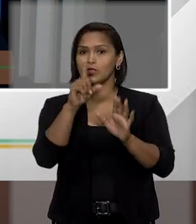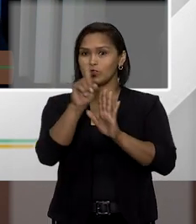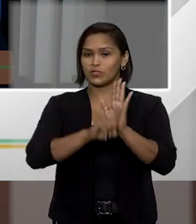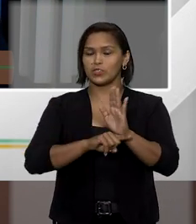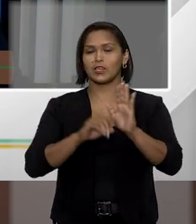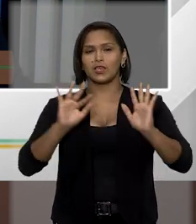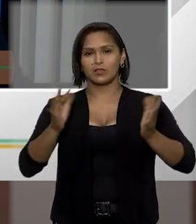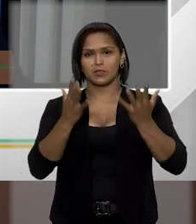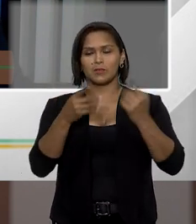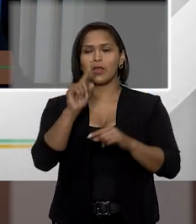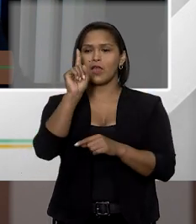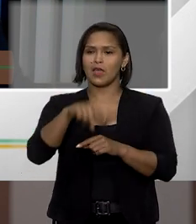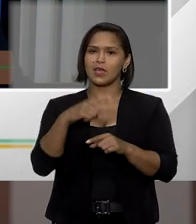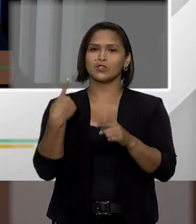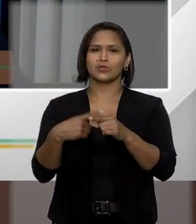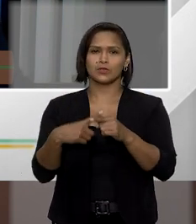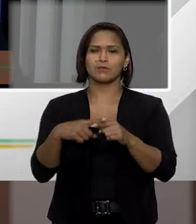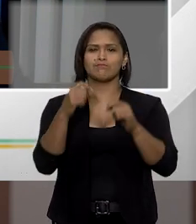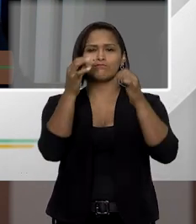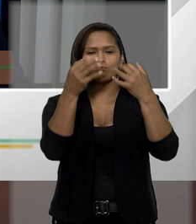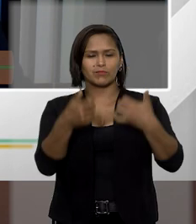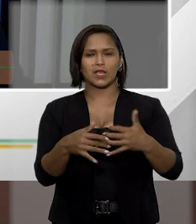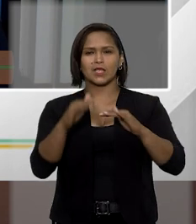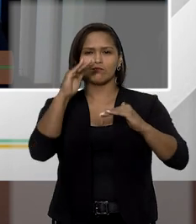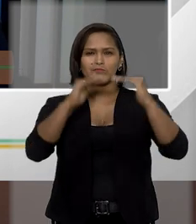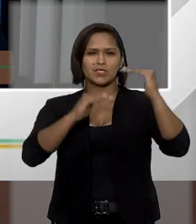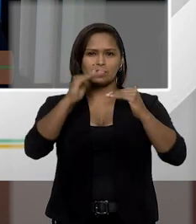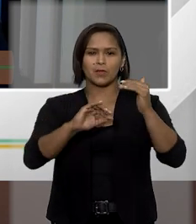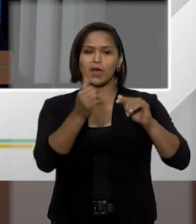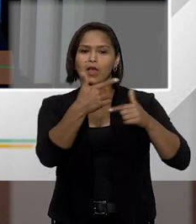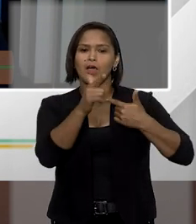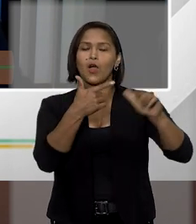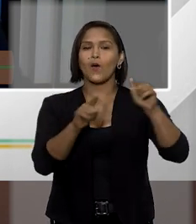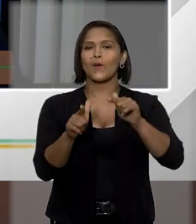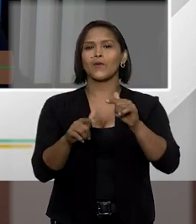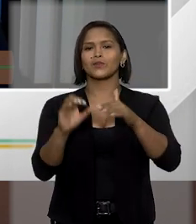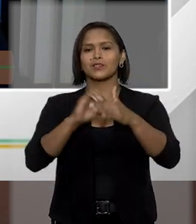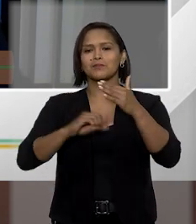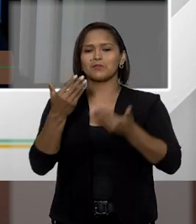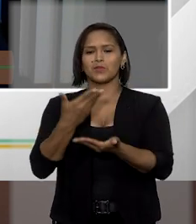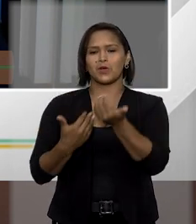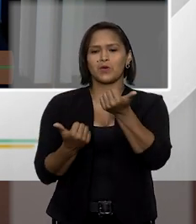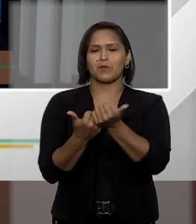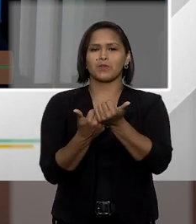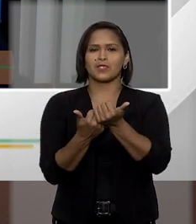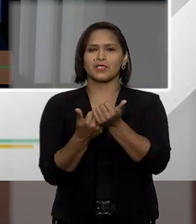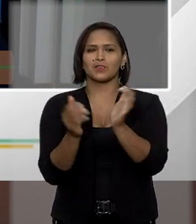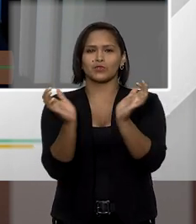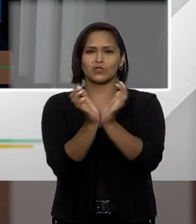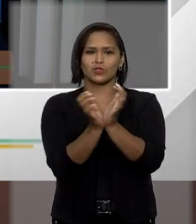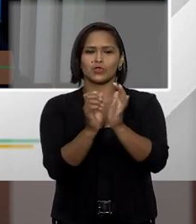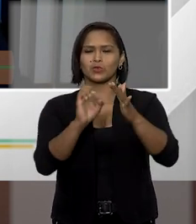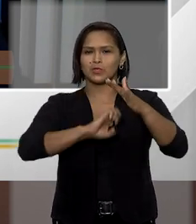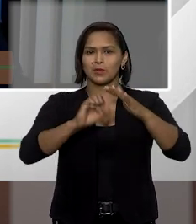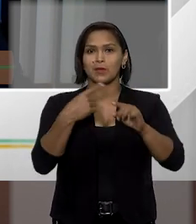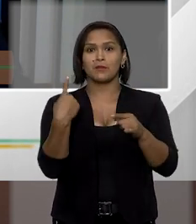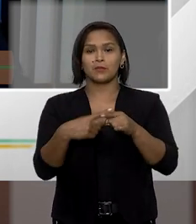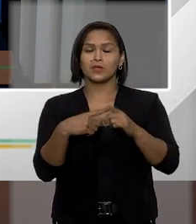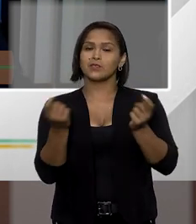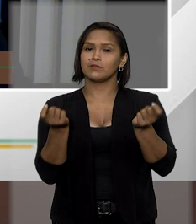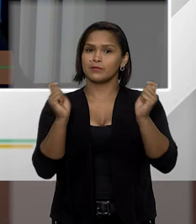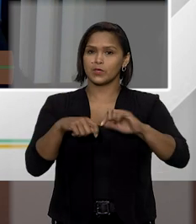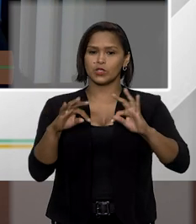direito a celebrá-la, é justamente para criar um ambiente de desestabilização nesse sentimento de cooperação mútua. Até porque, se